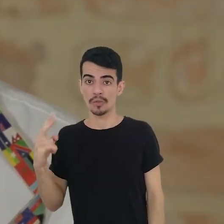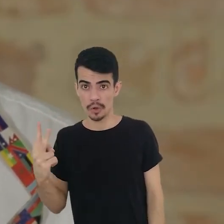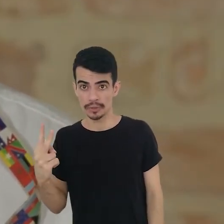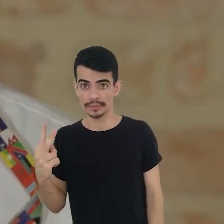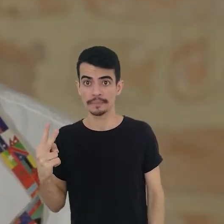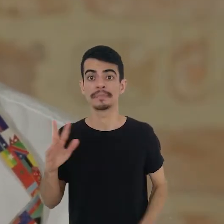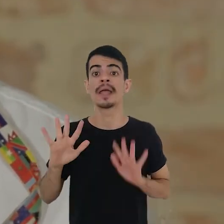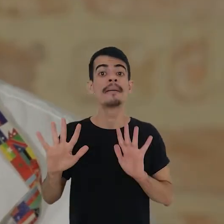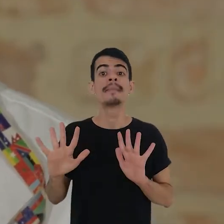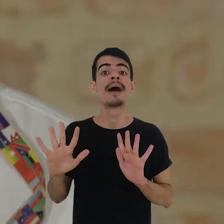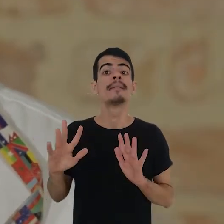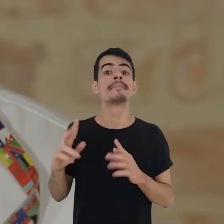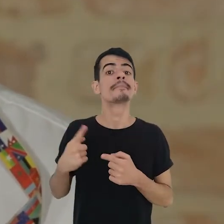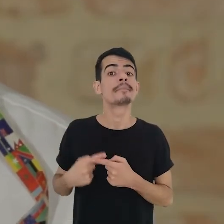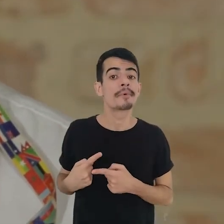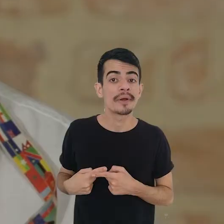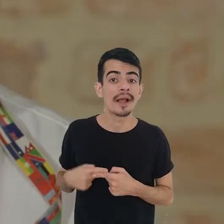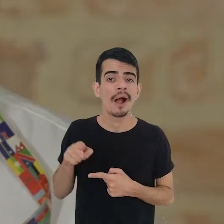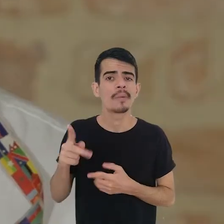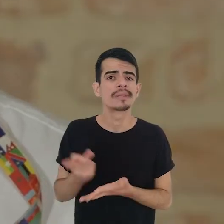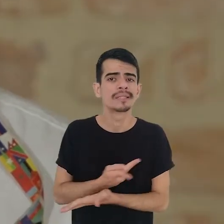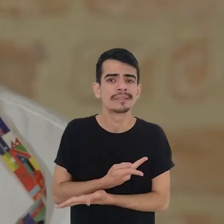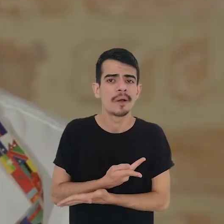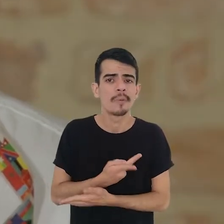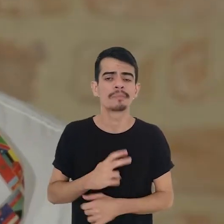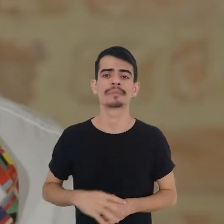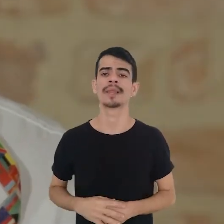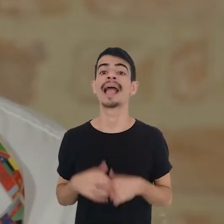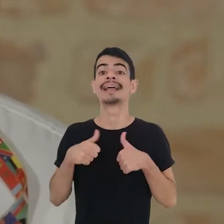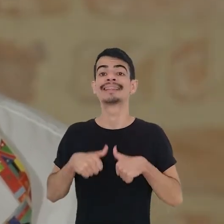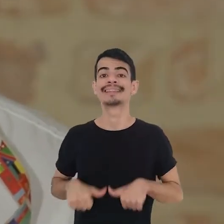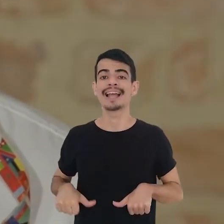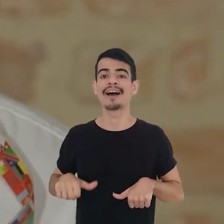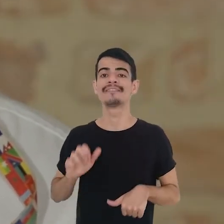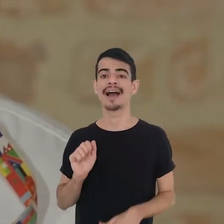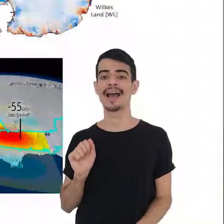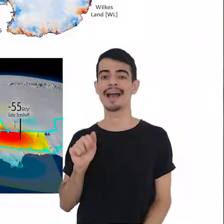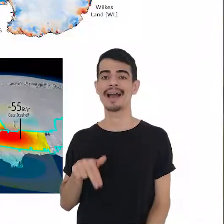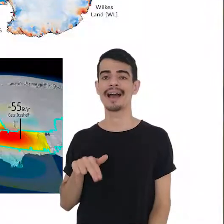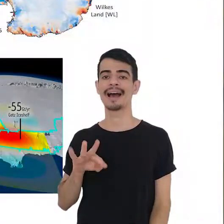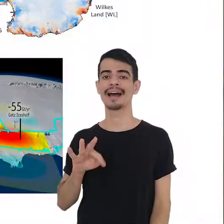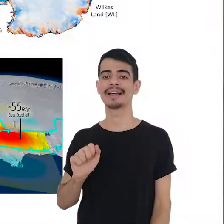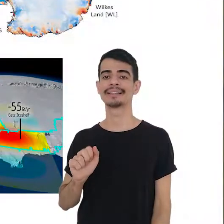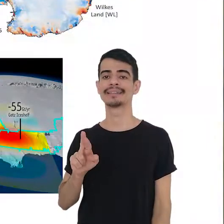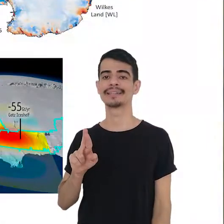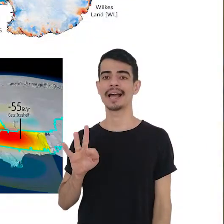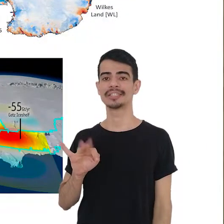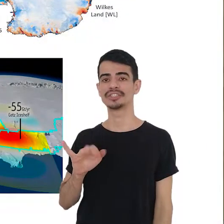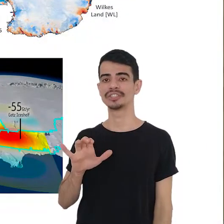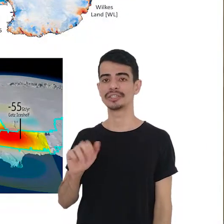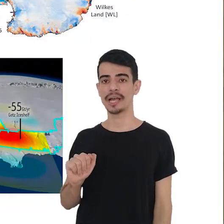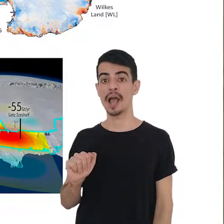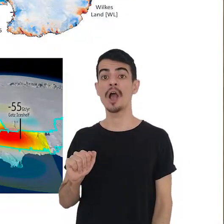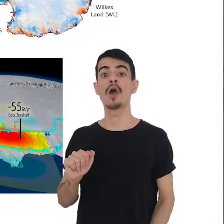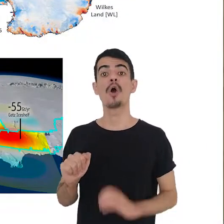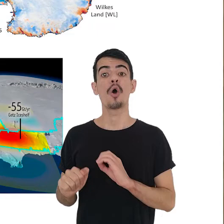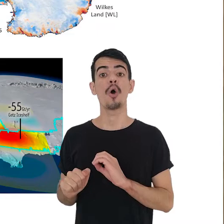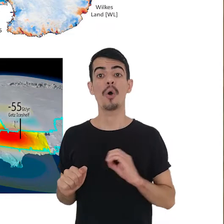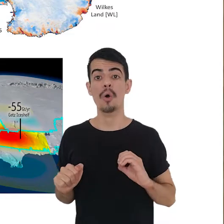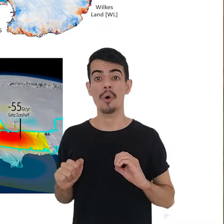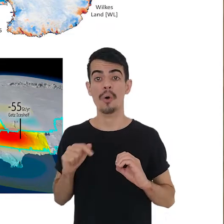foi alcançada através do colapso do setor oeste da Antártica. O setor oeste da